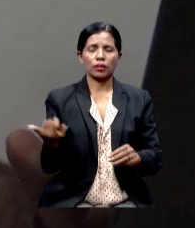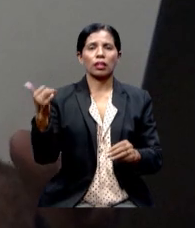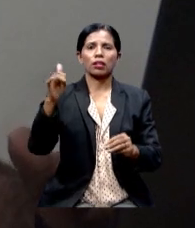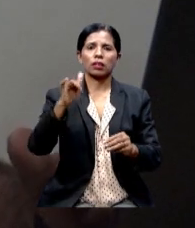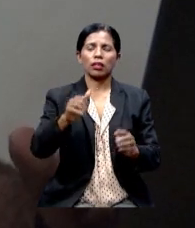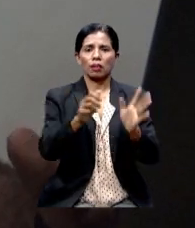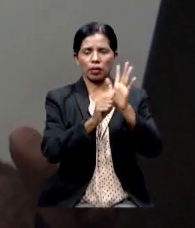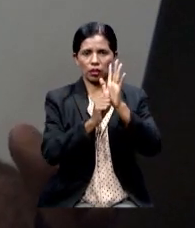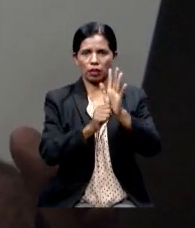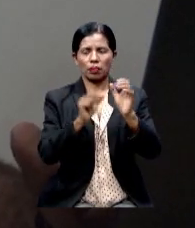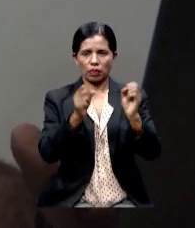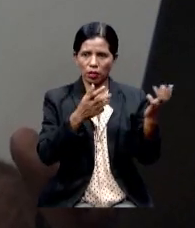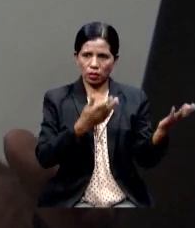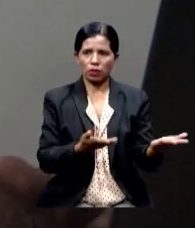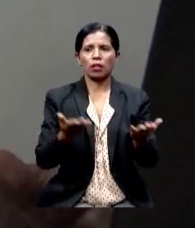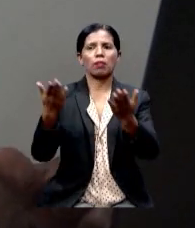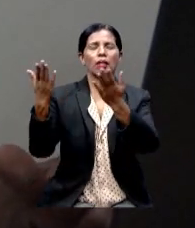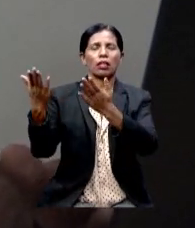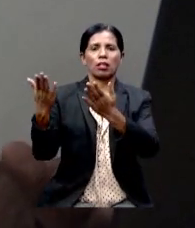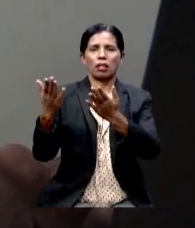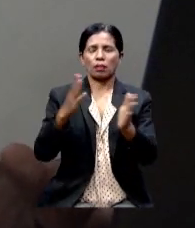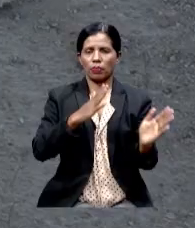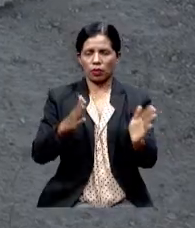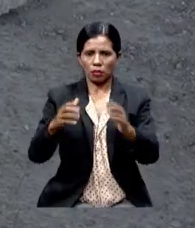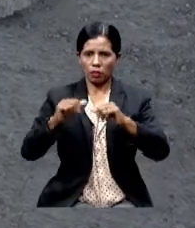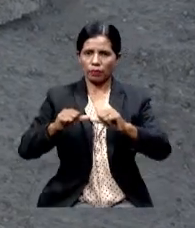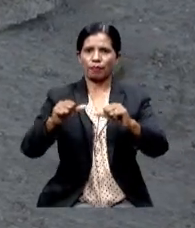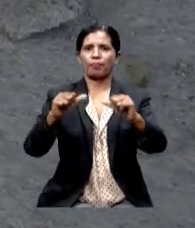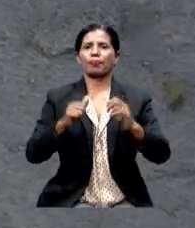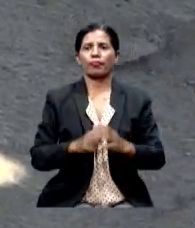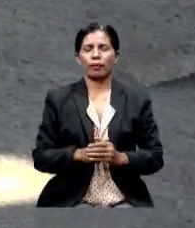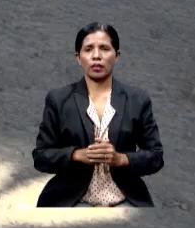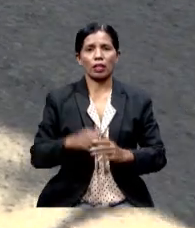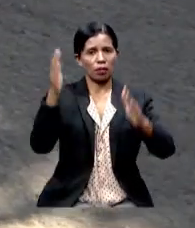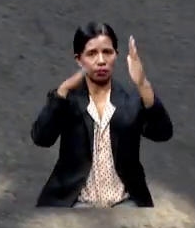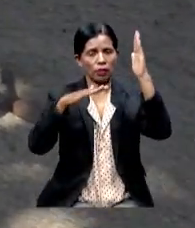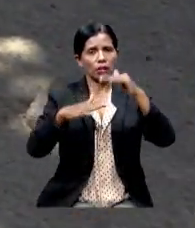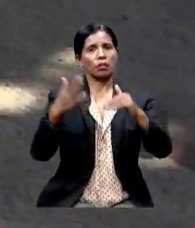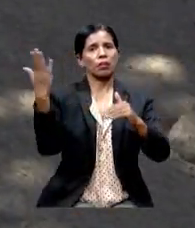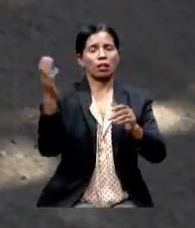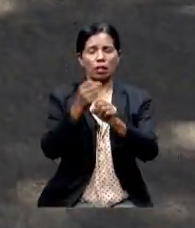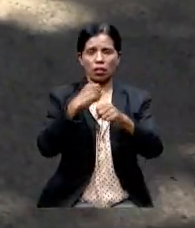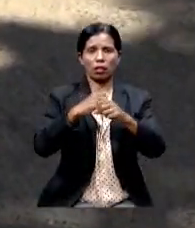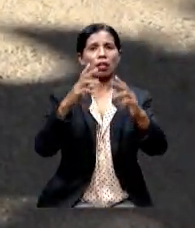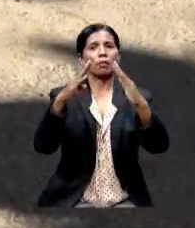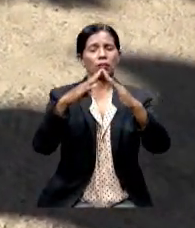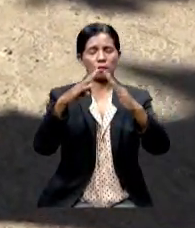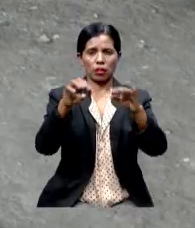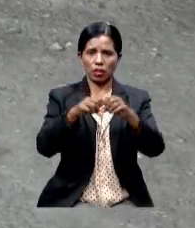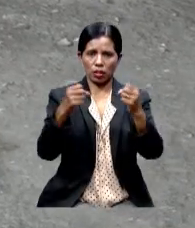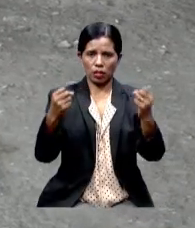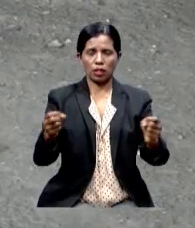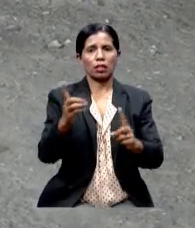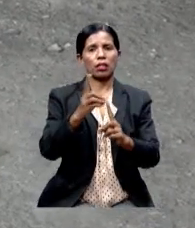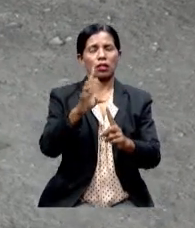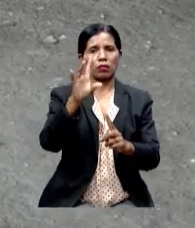para bele submete vai a processo ne bele laboi. Confronto no bem resulta a comunidade nenhuma reta na estraga, acontece em